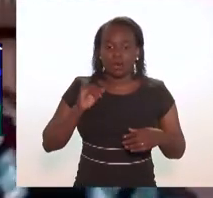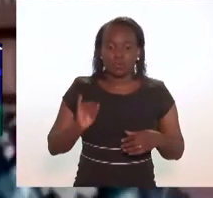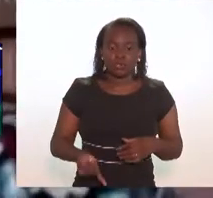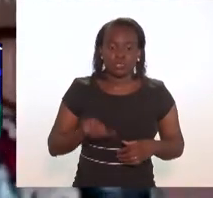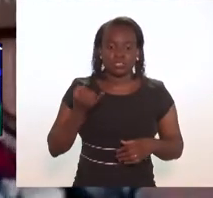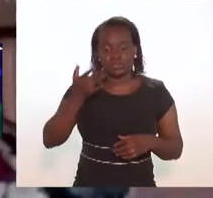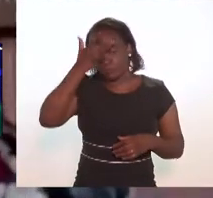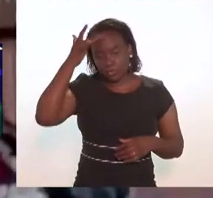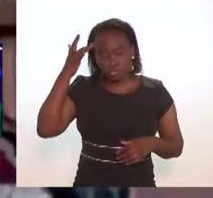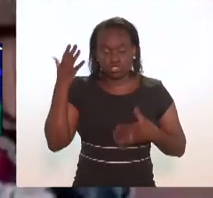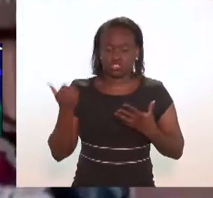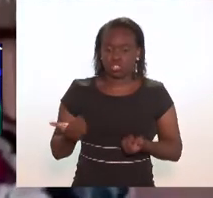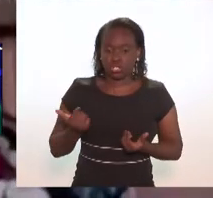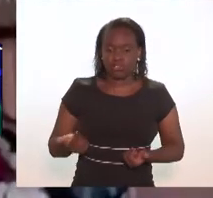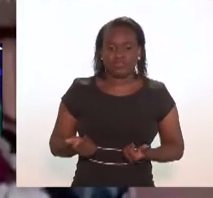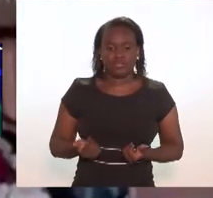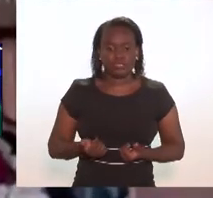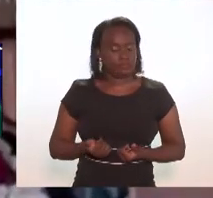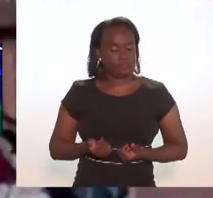pessoas, jovens,